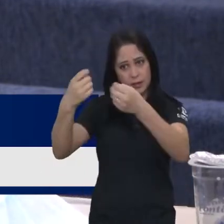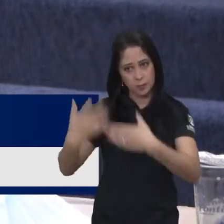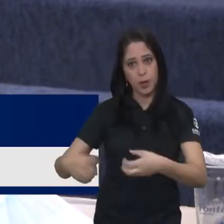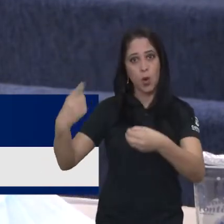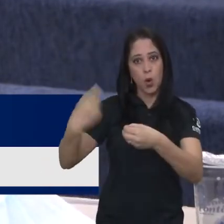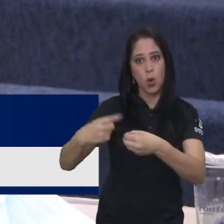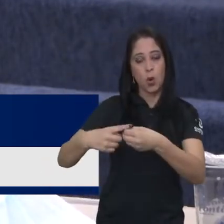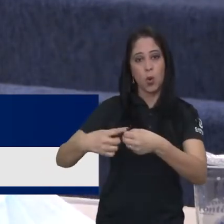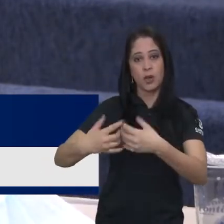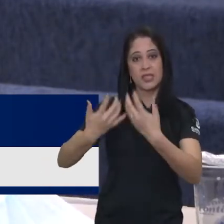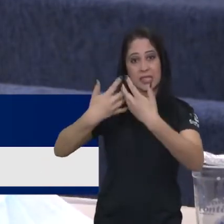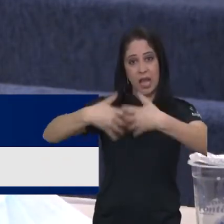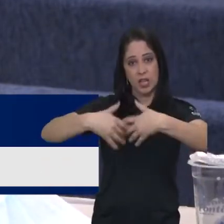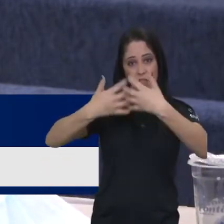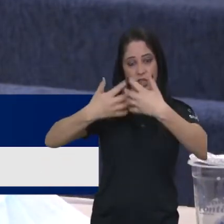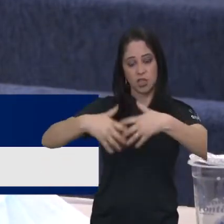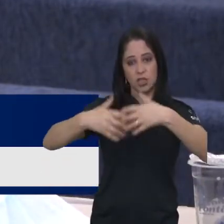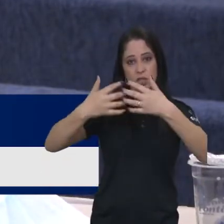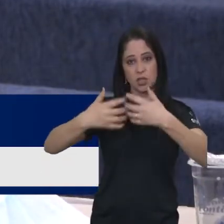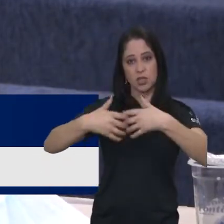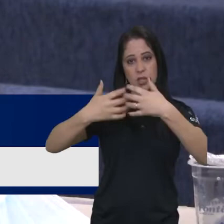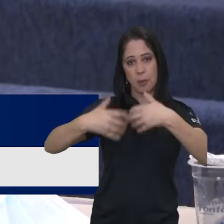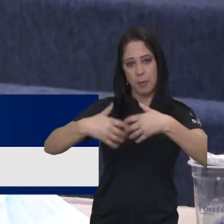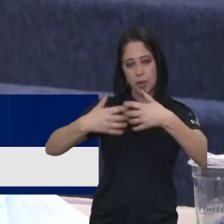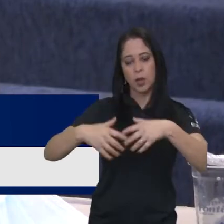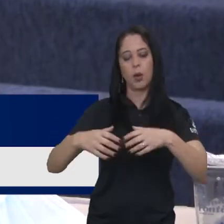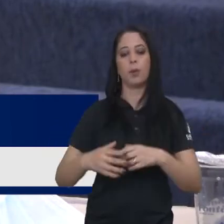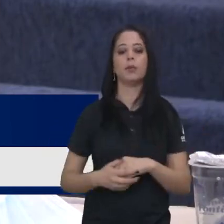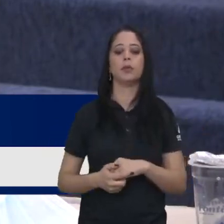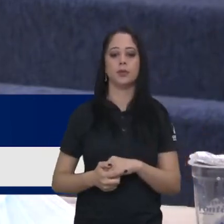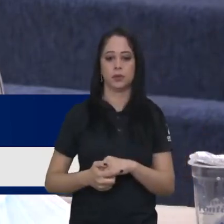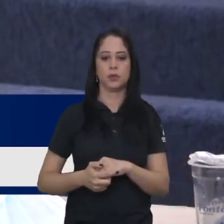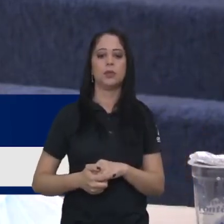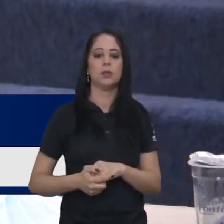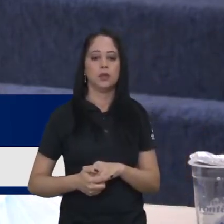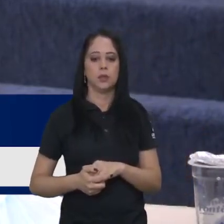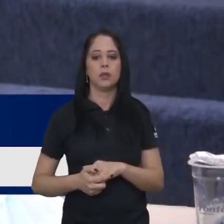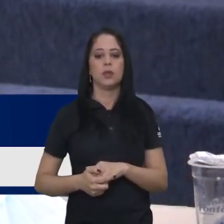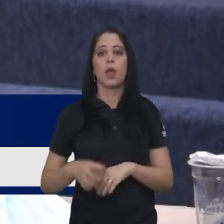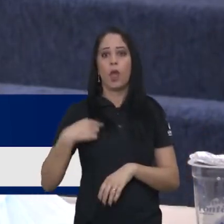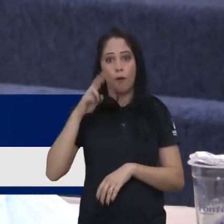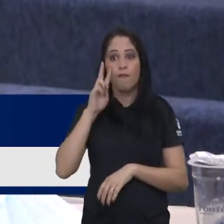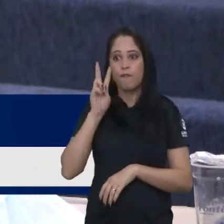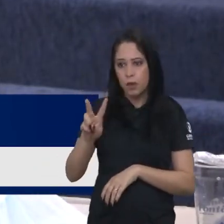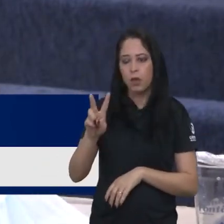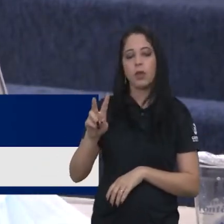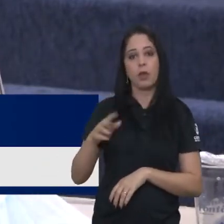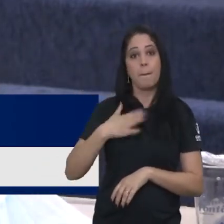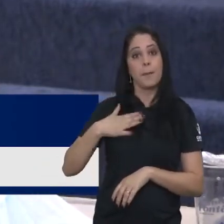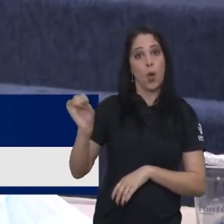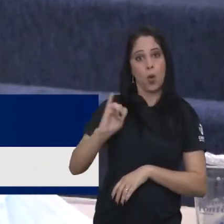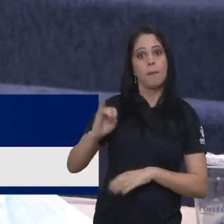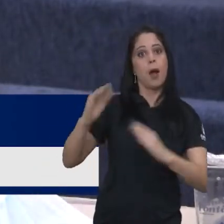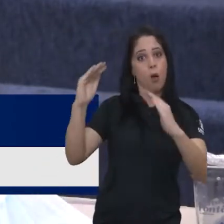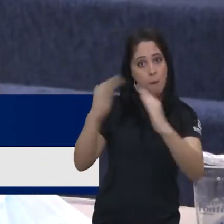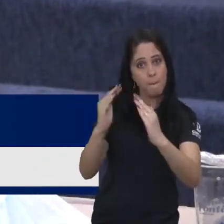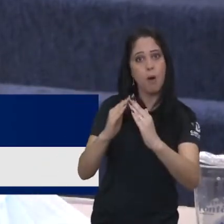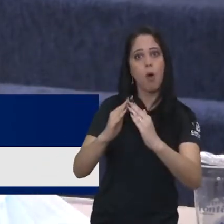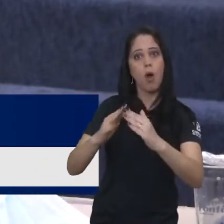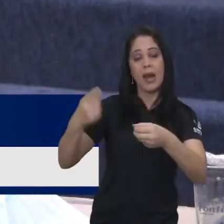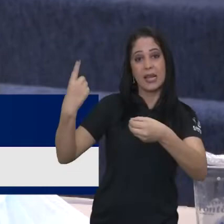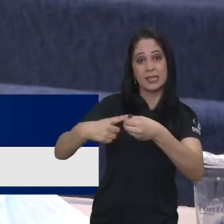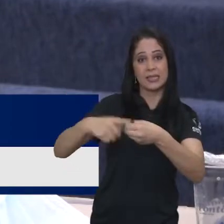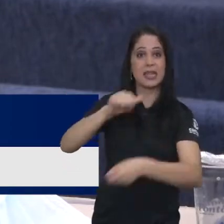tenho um irmão que trabalha no Instituto do Ambiente de Petrópolis, em Petrópolis, ele estava lá no meio daquilo tudo e ele viu pessoas